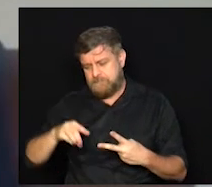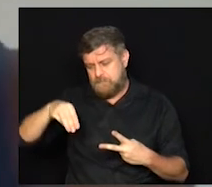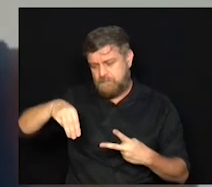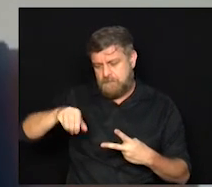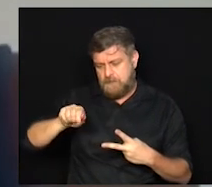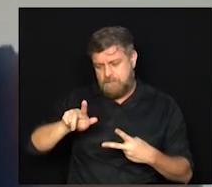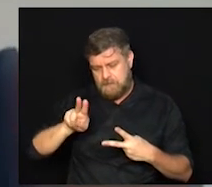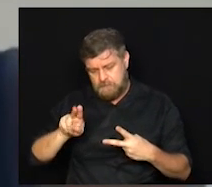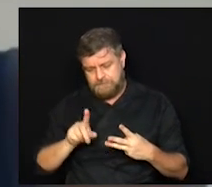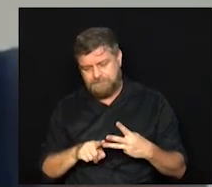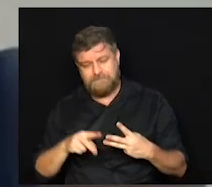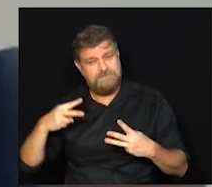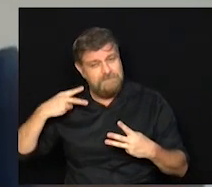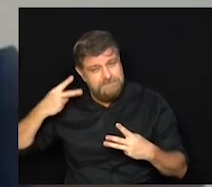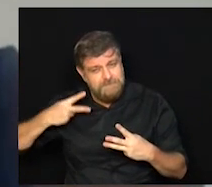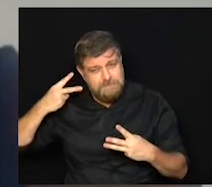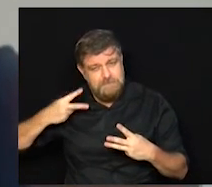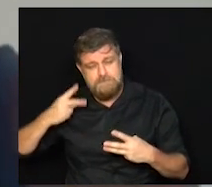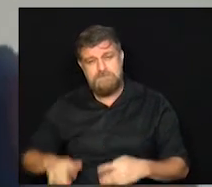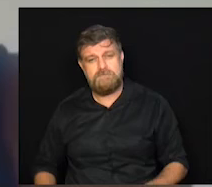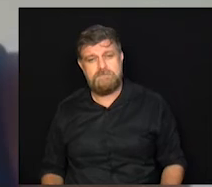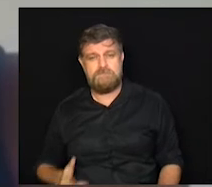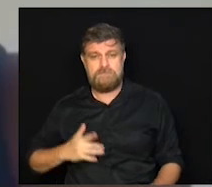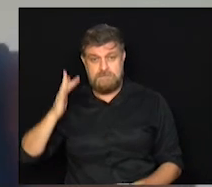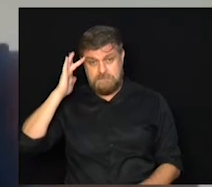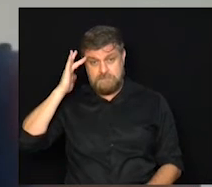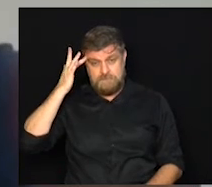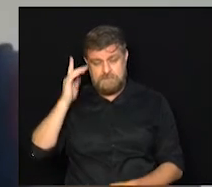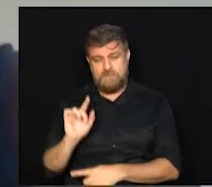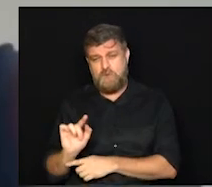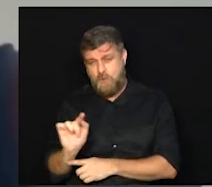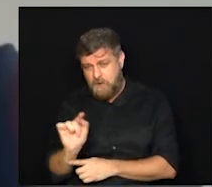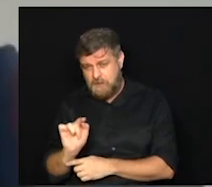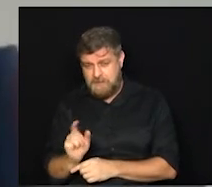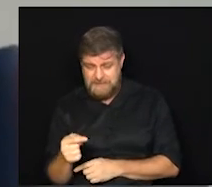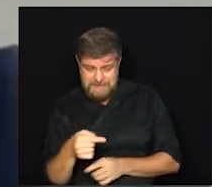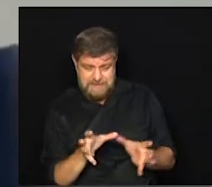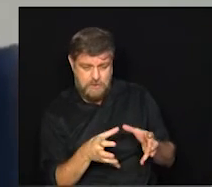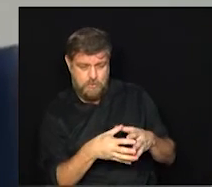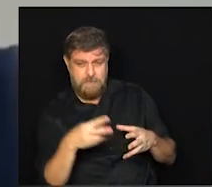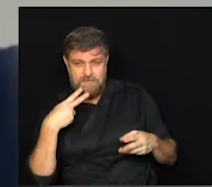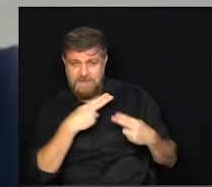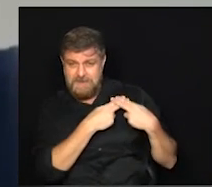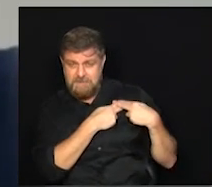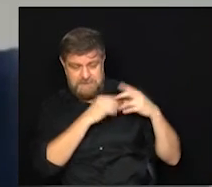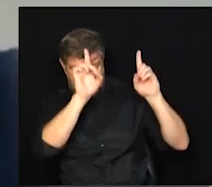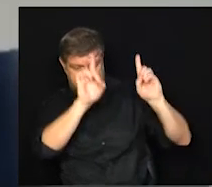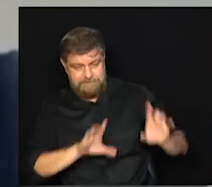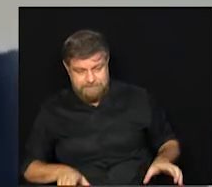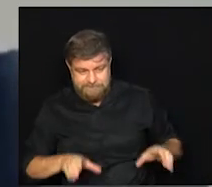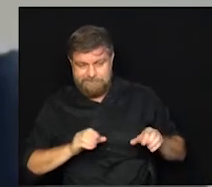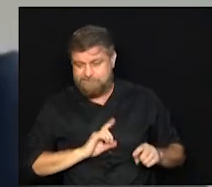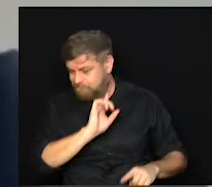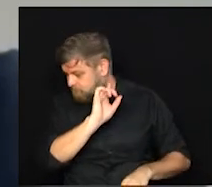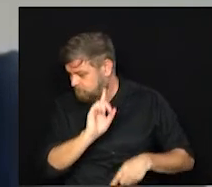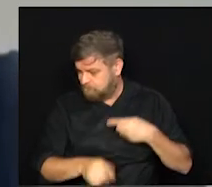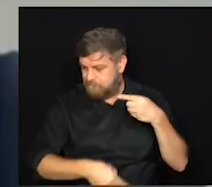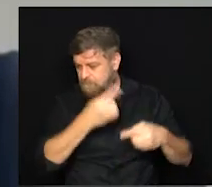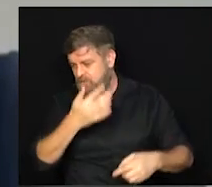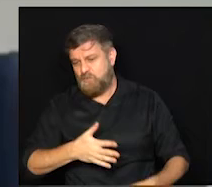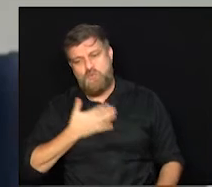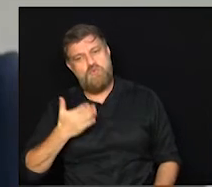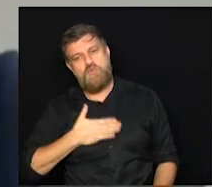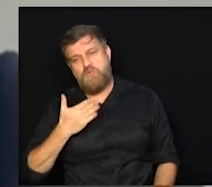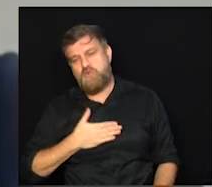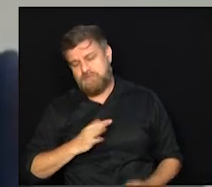os vereadores, e eu acho, assim, que essa comissão vai surpreender de